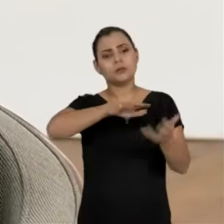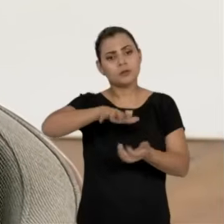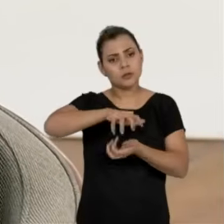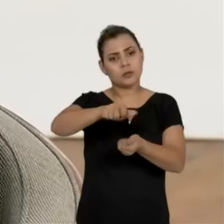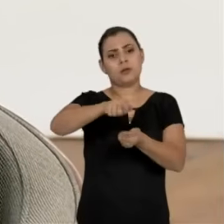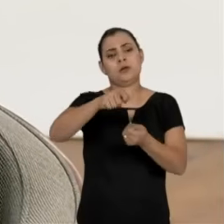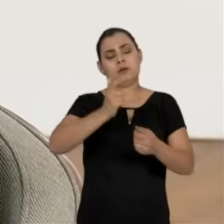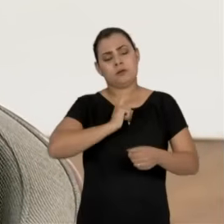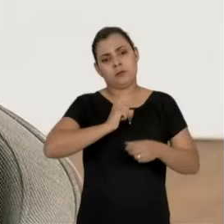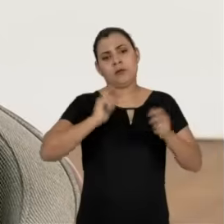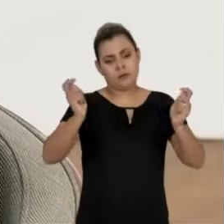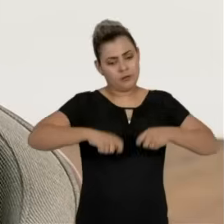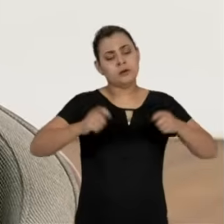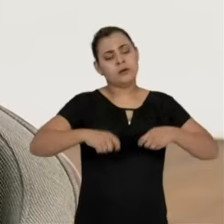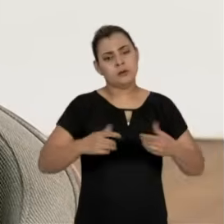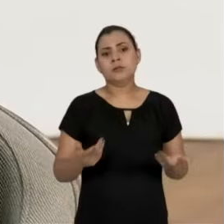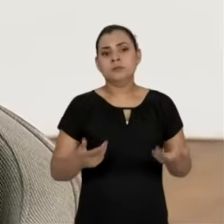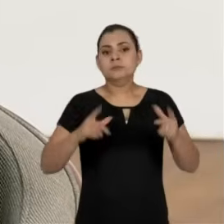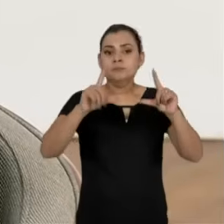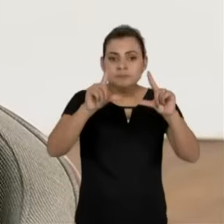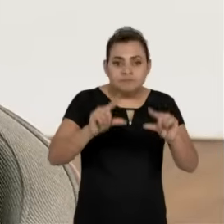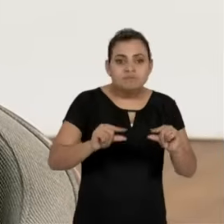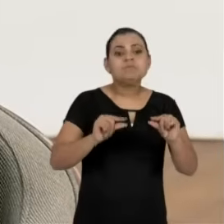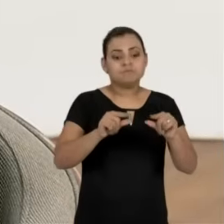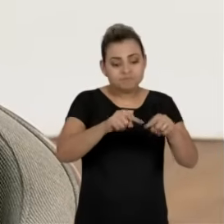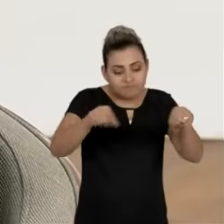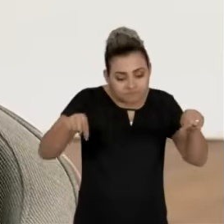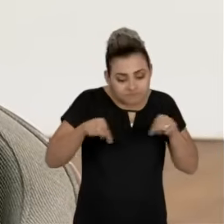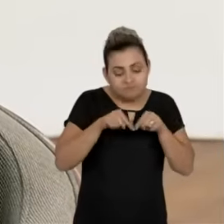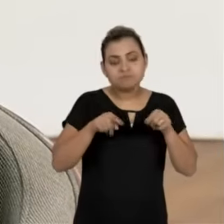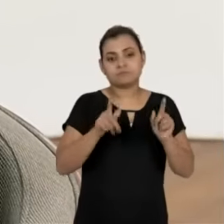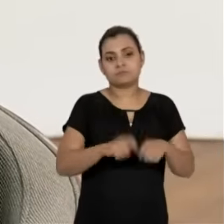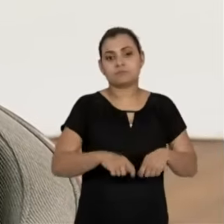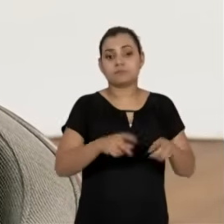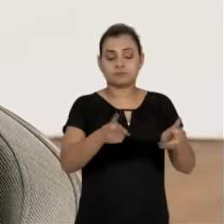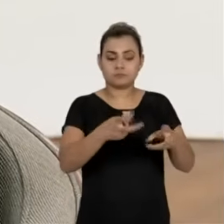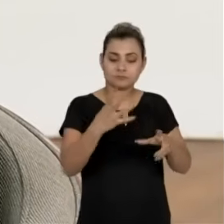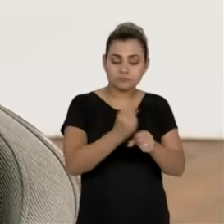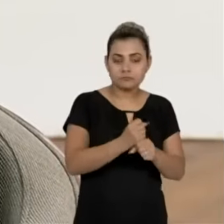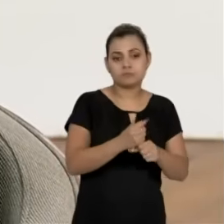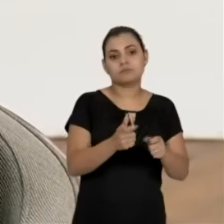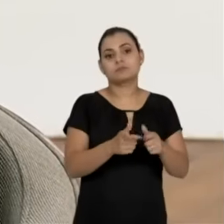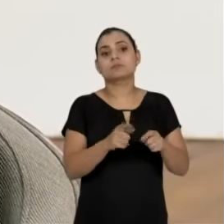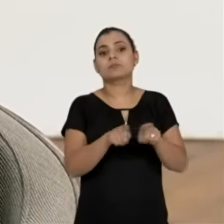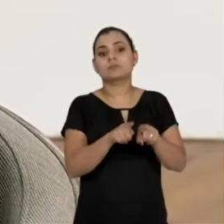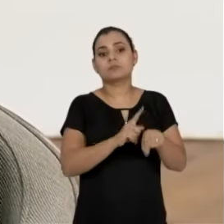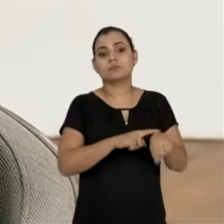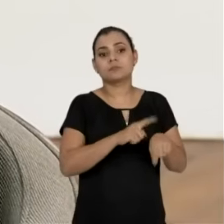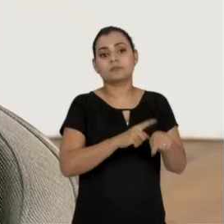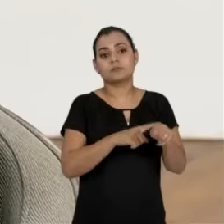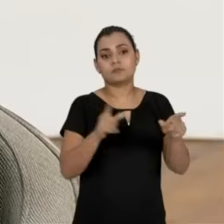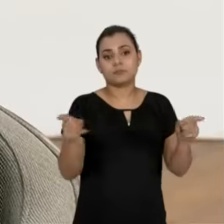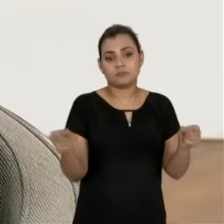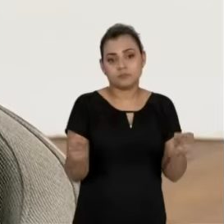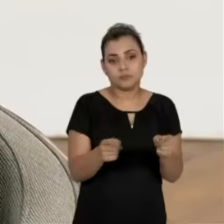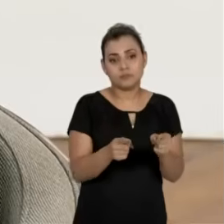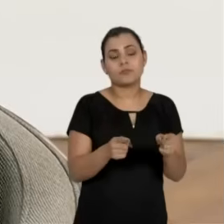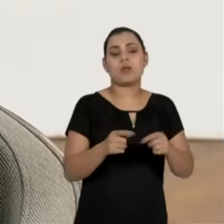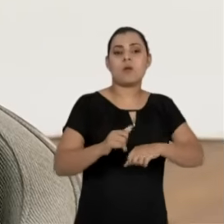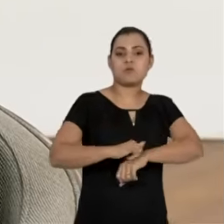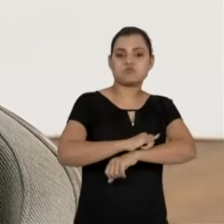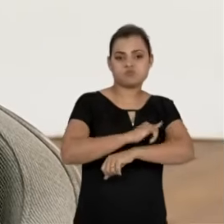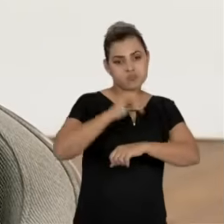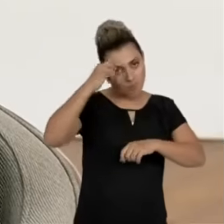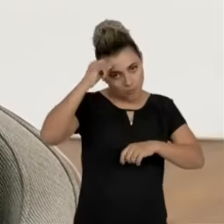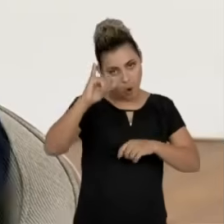né? Onde você diminui a área usada, você aumenta o lucro, diminui o tempo de engorda do boi, aumenta a